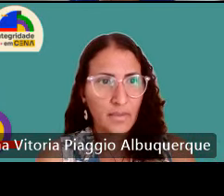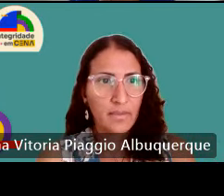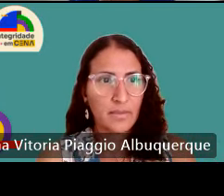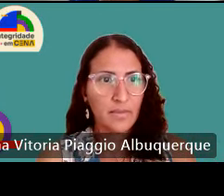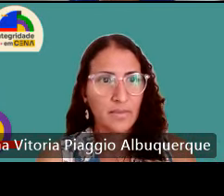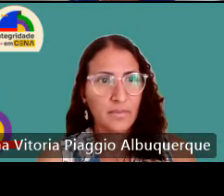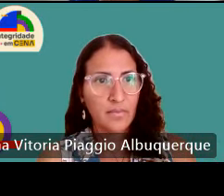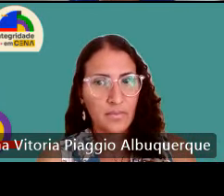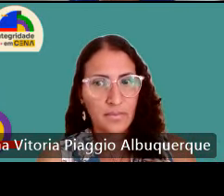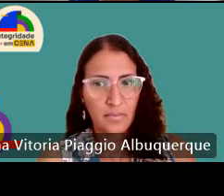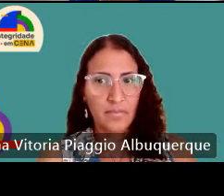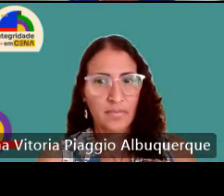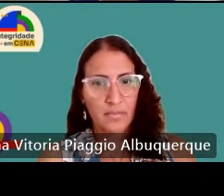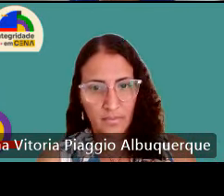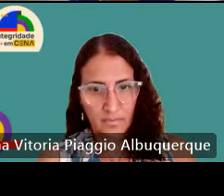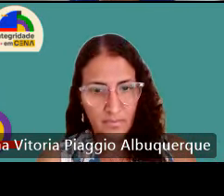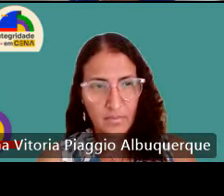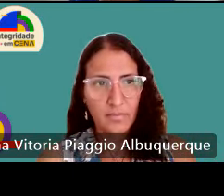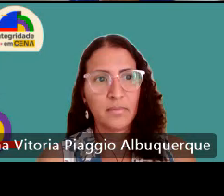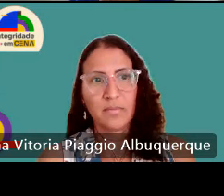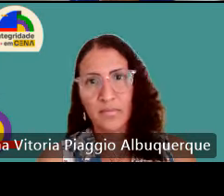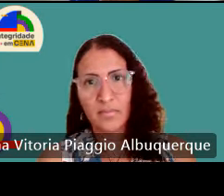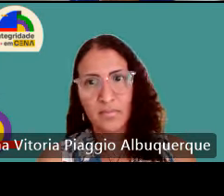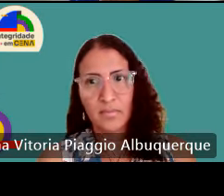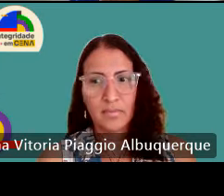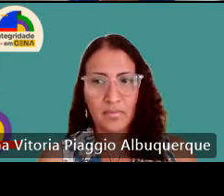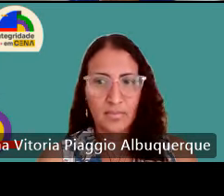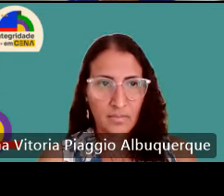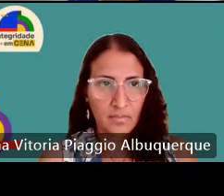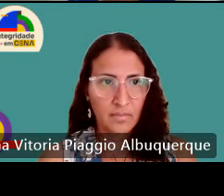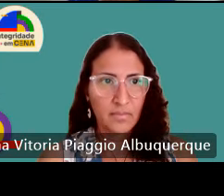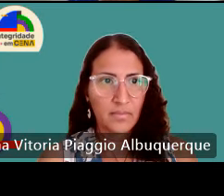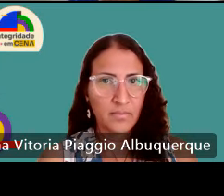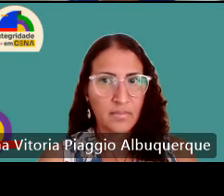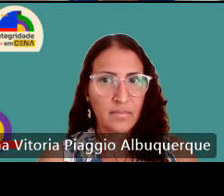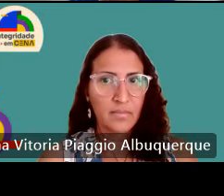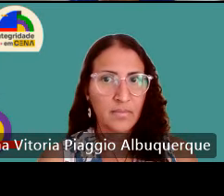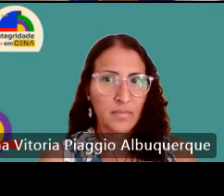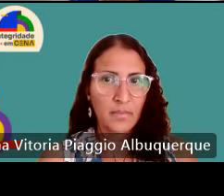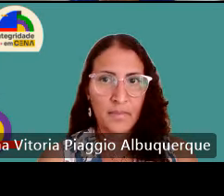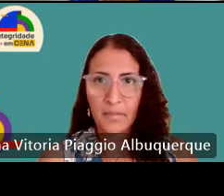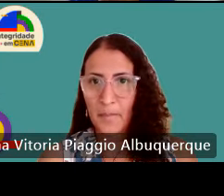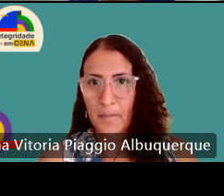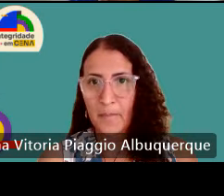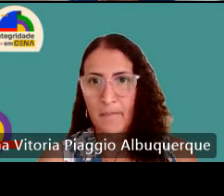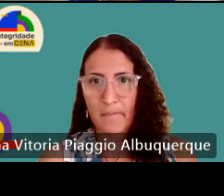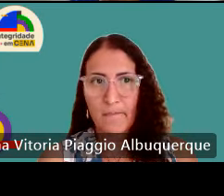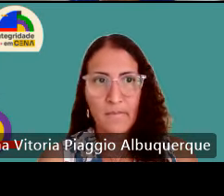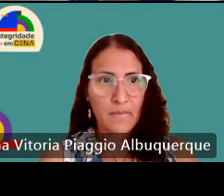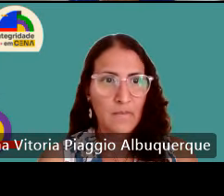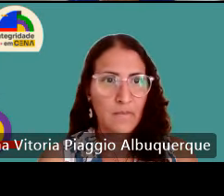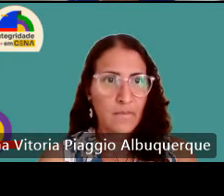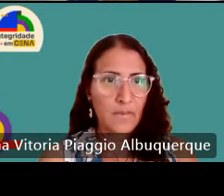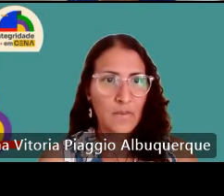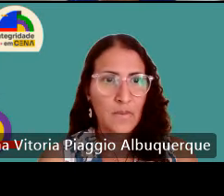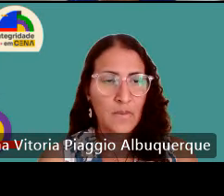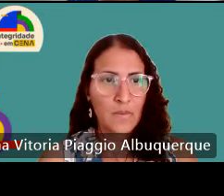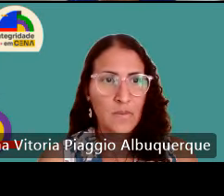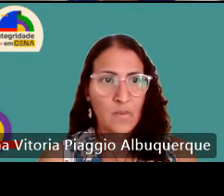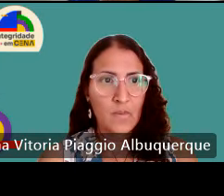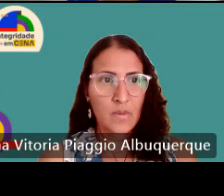tenho condições e capacidades de fato para cumprir essa essa responsabilidade paraa qual eu tô sendo chamada E